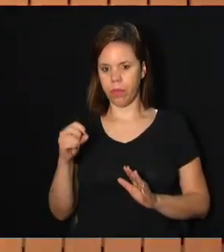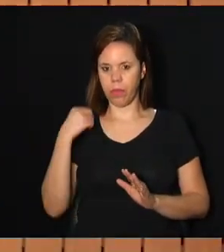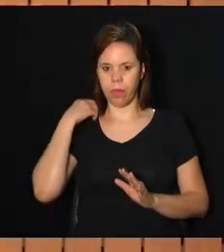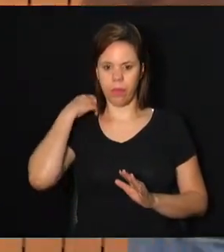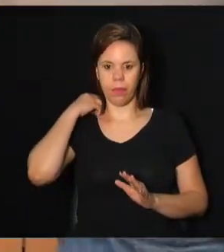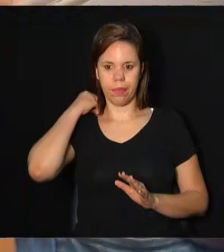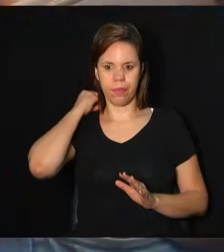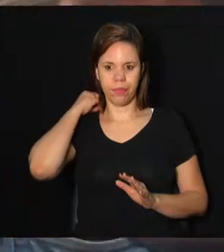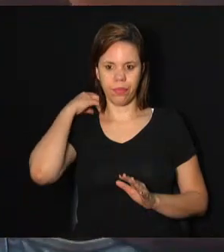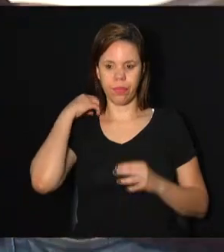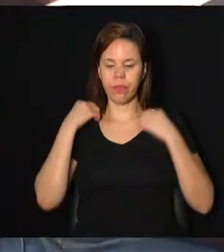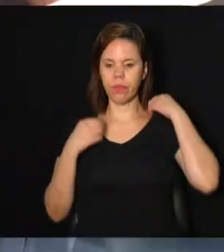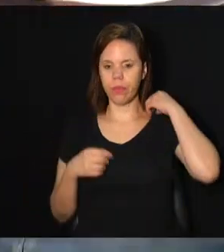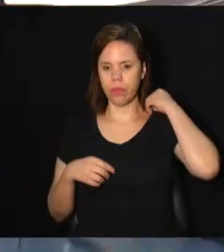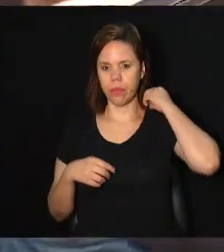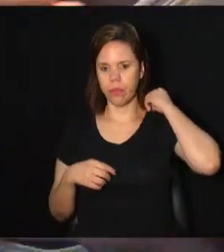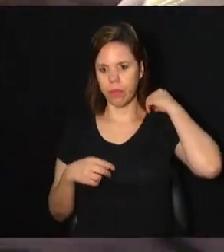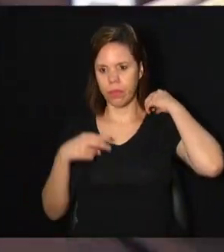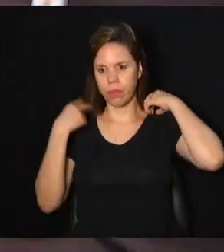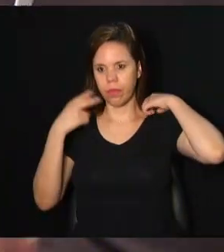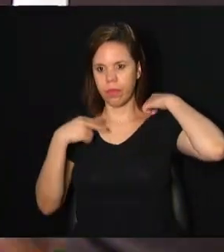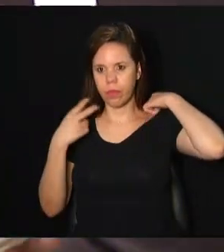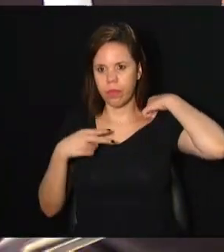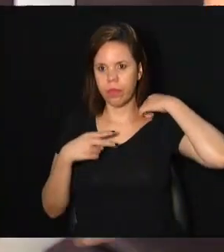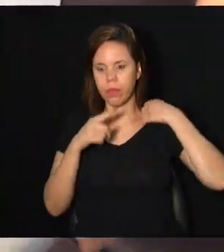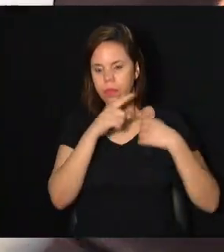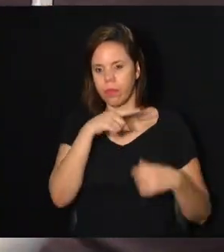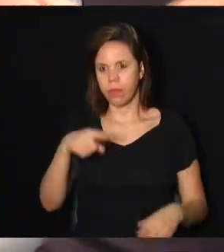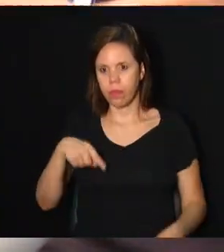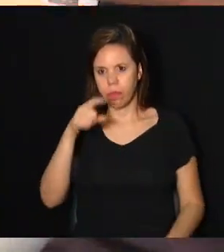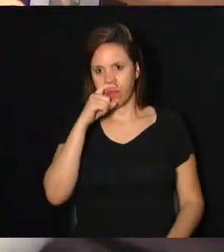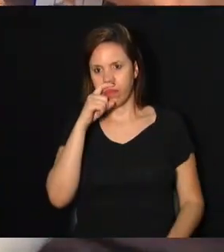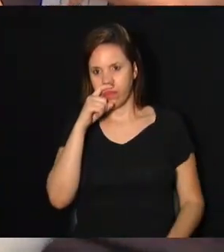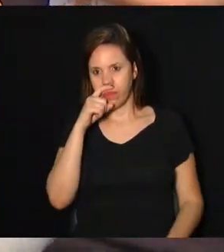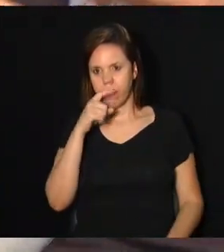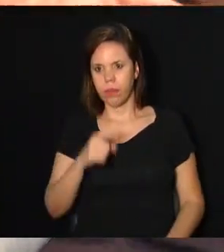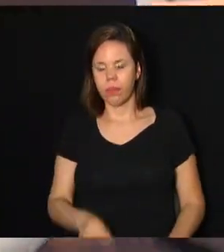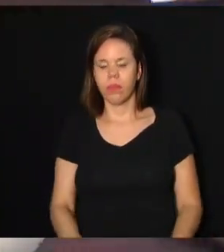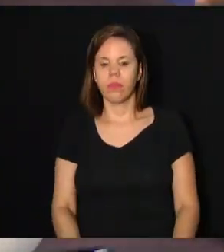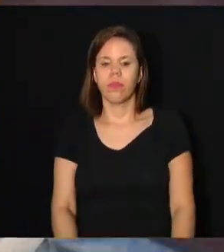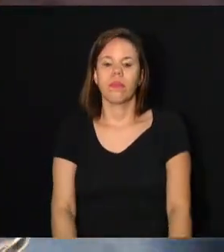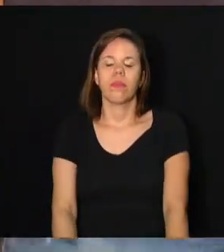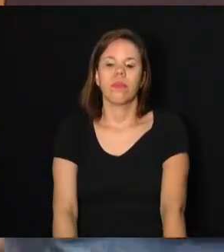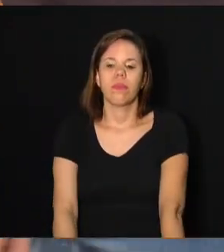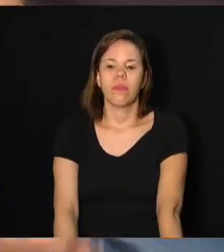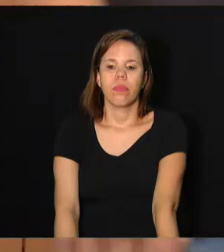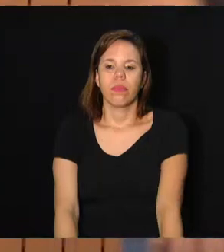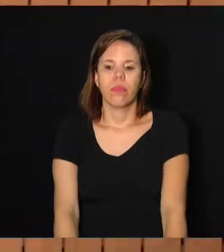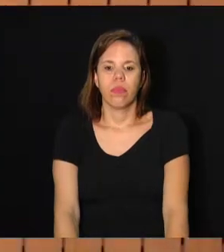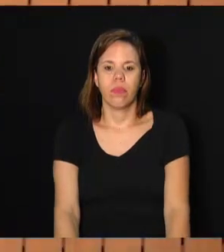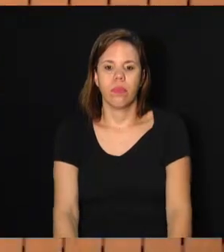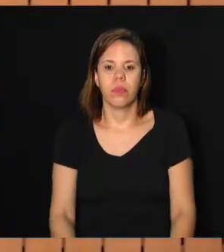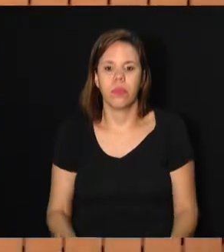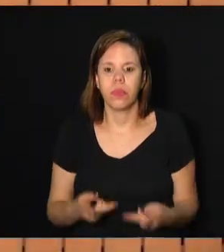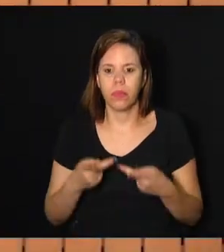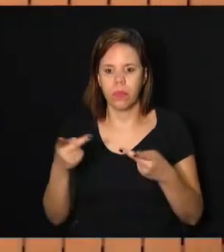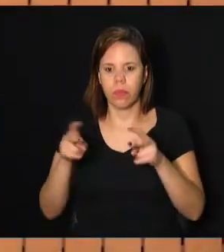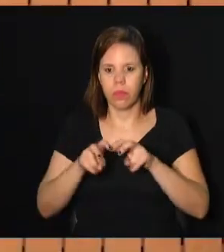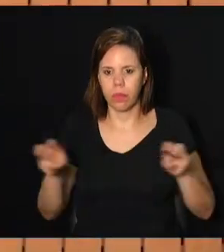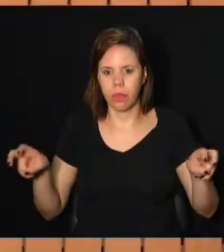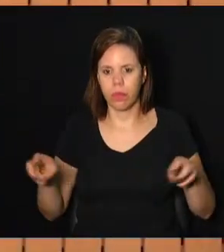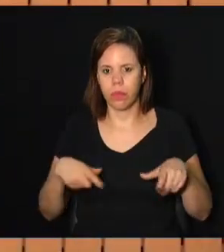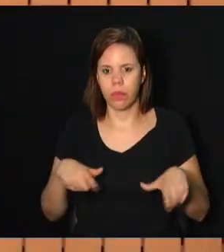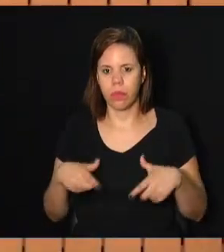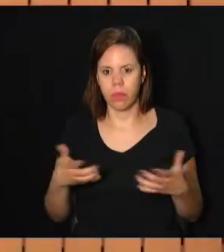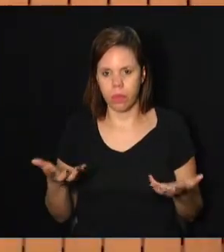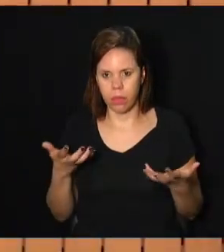presença do vereador Zé Carlos. vereador Zé Carlos, e convidá-lo para ele subir aqui à mesa dos trabalhos